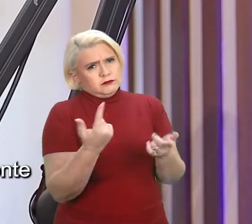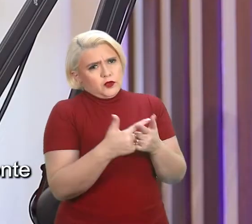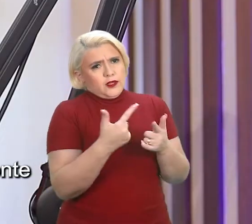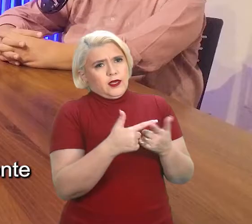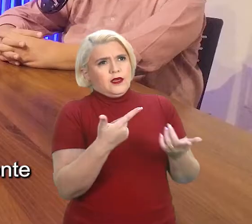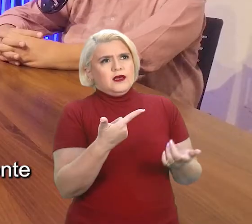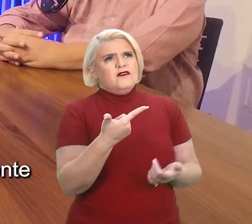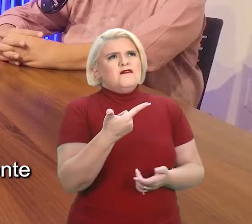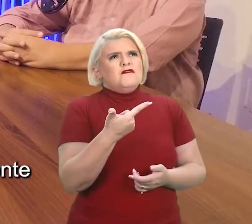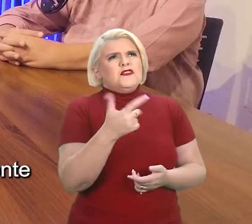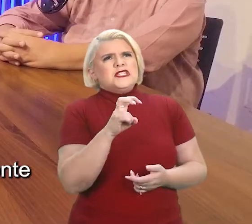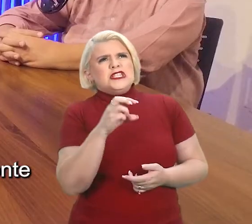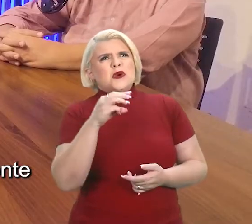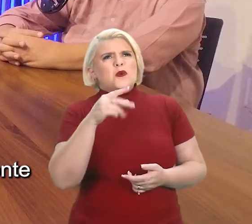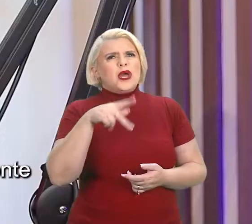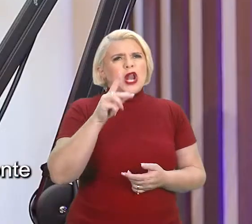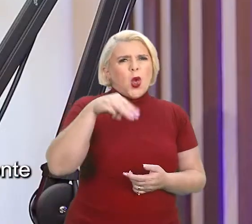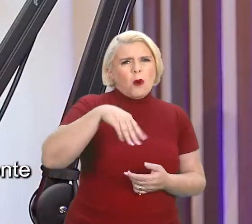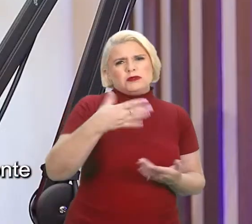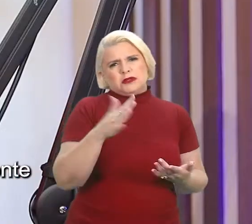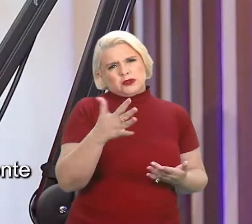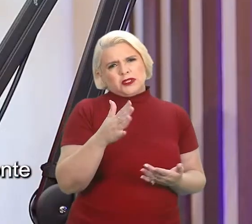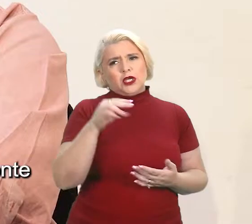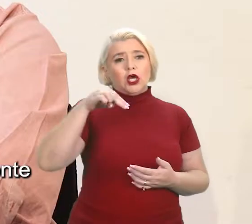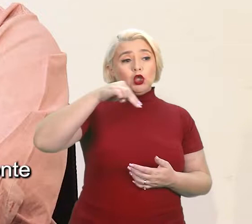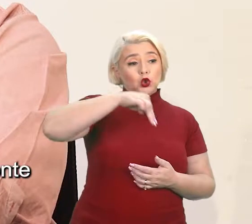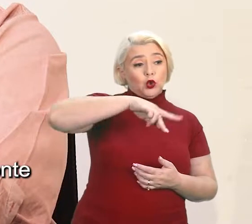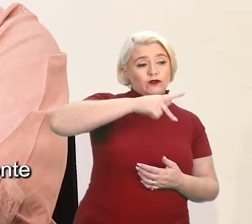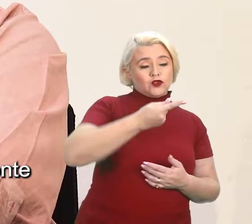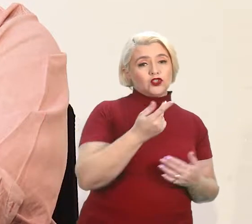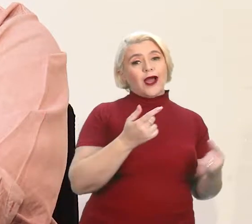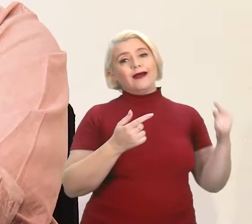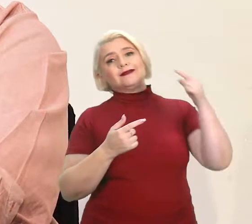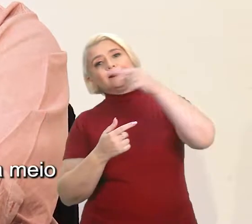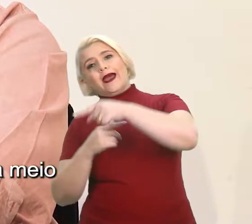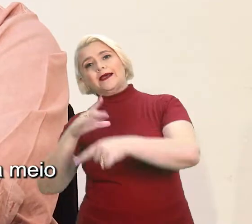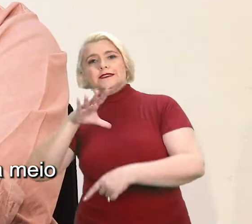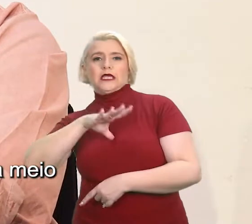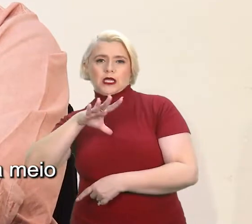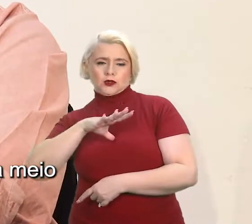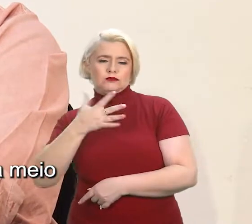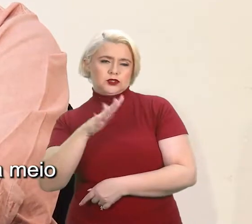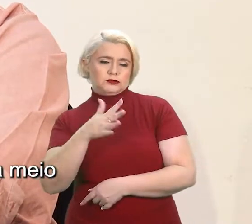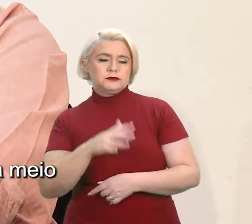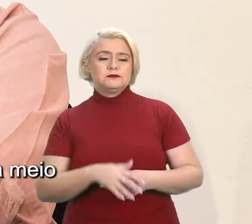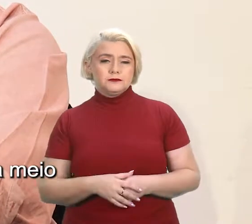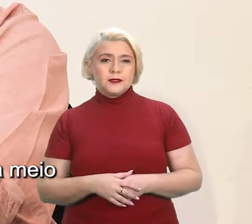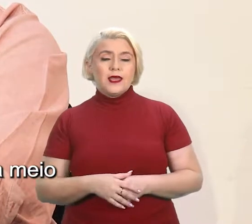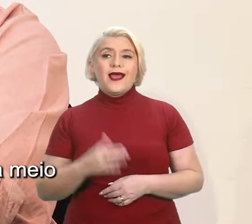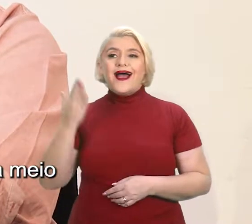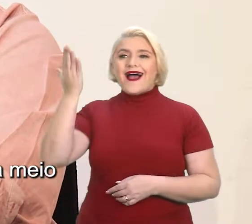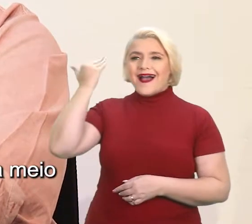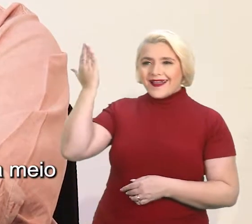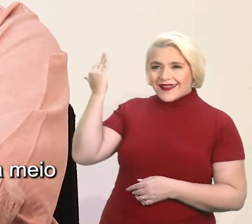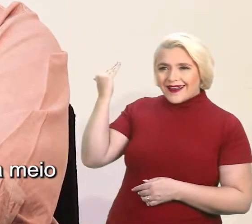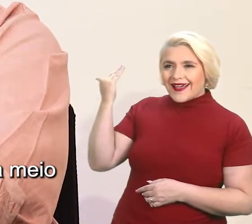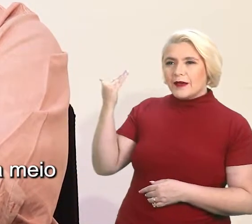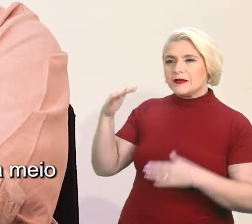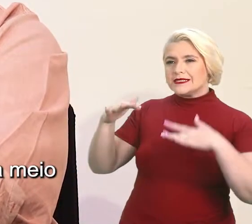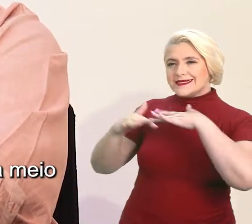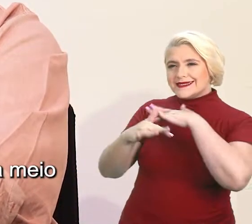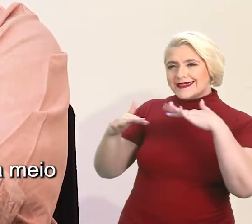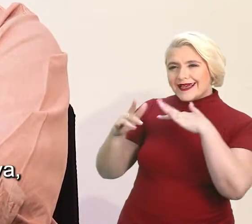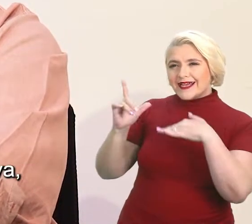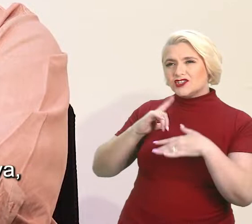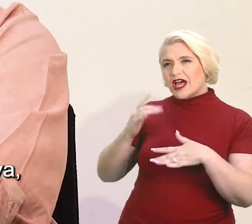quilômetros do Novo Horizonte até aqui, no centro. Exatamente. E naquela época que a cidade ainda estava meio que